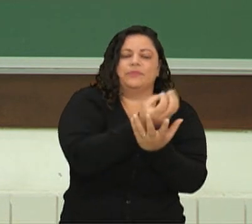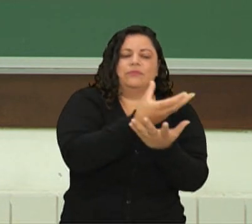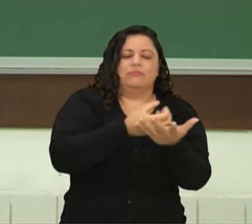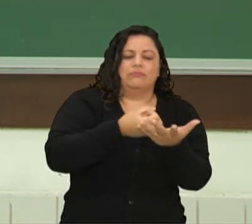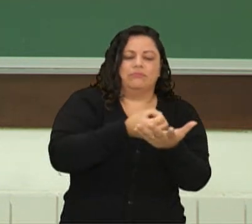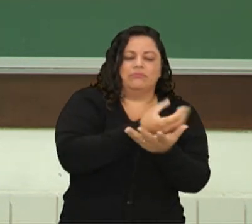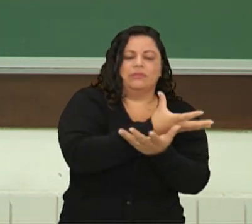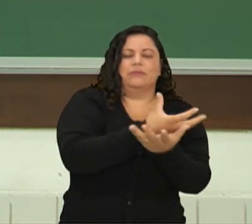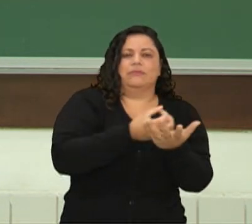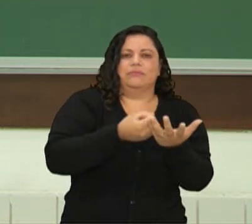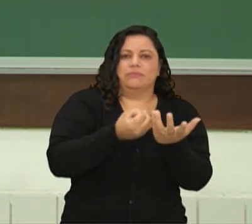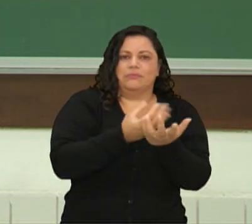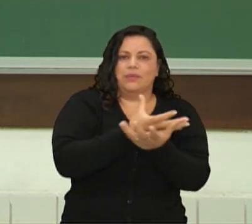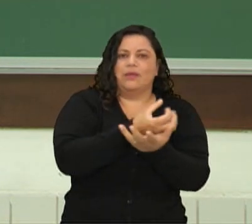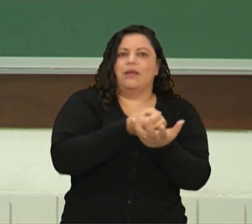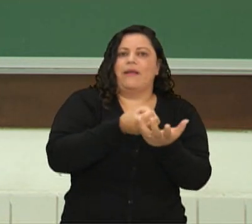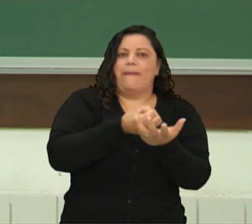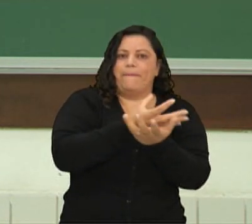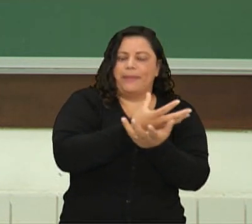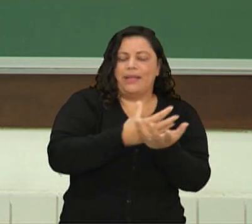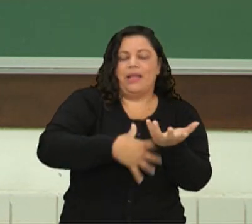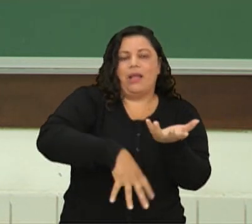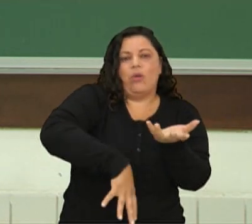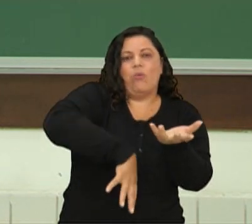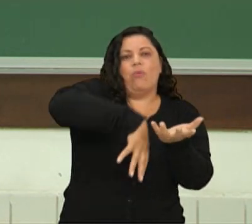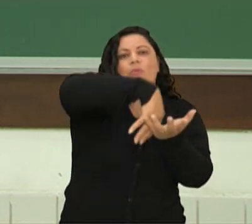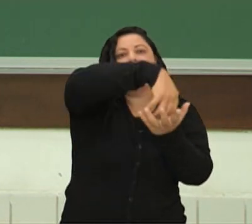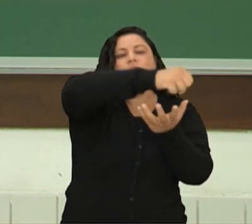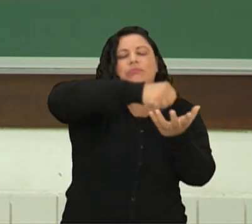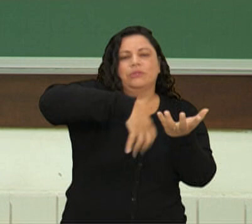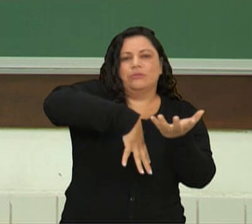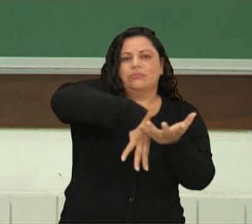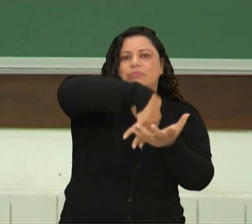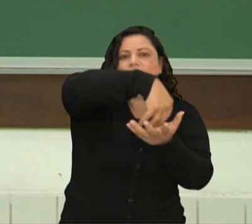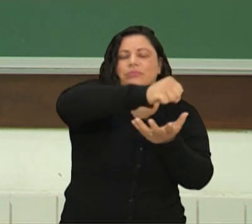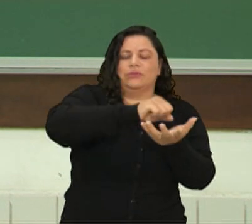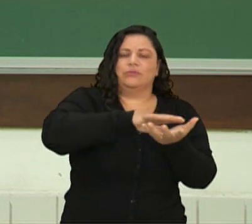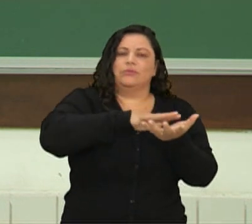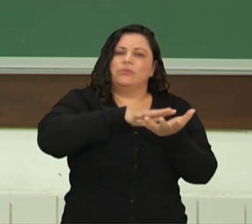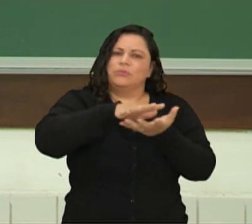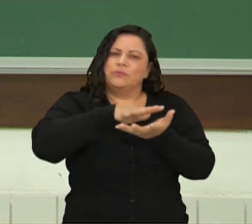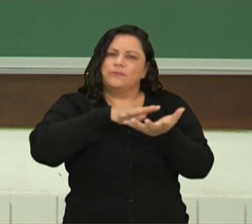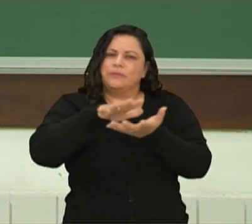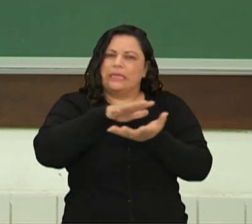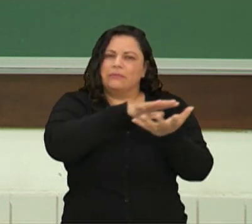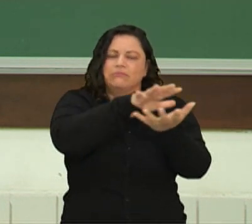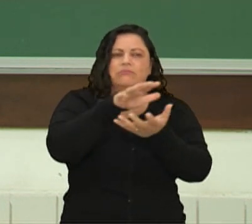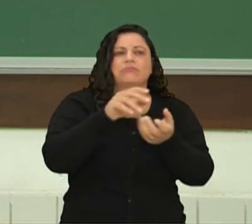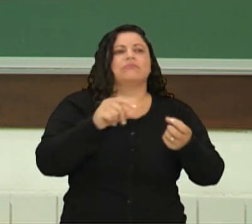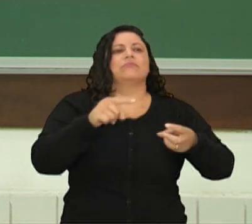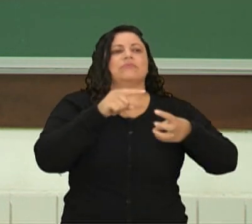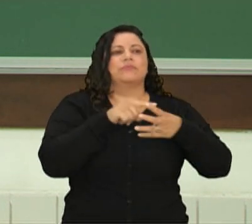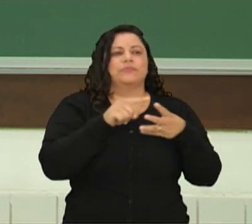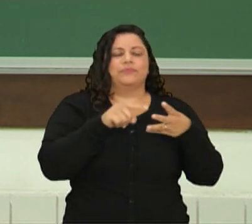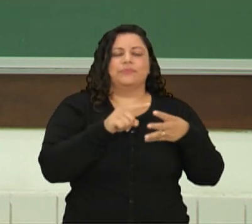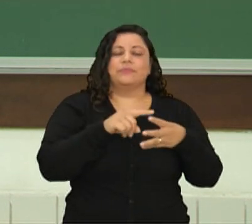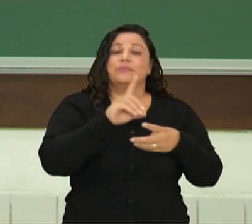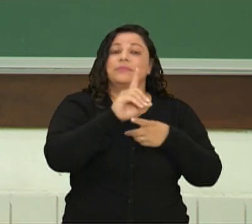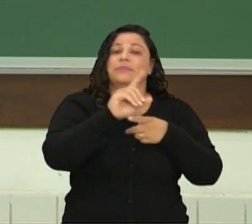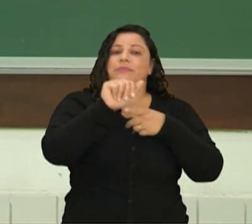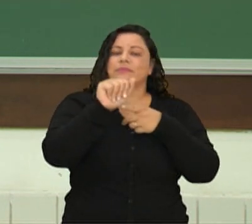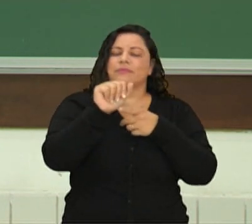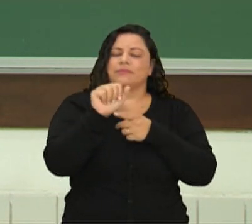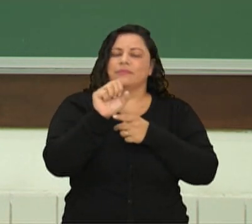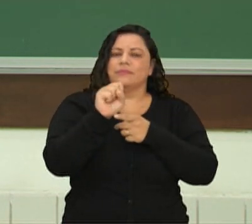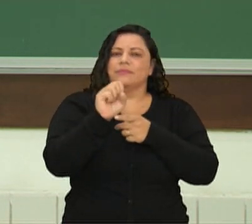impedir o retorno do sangue. E vimos, então, os movimentos do coração, que são eles: a diástole, quando